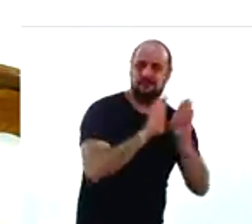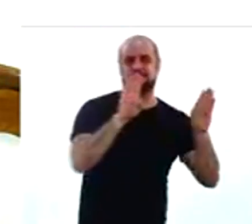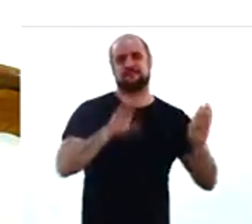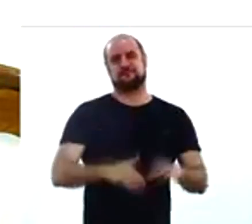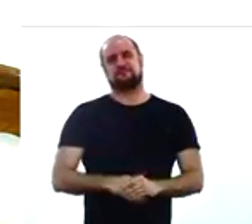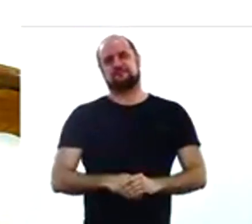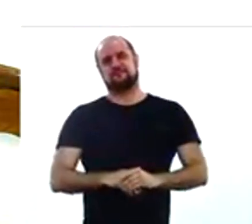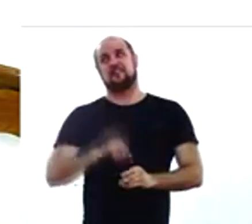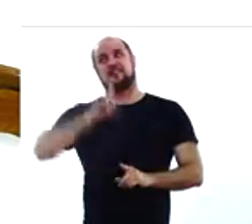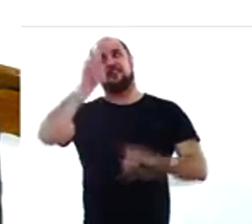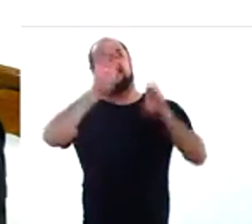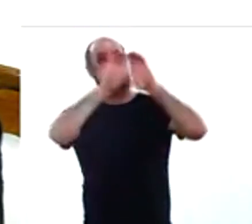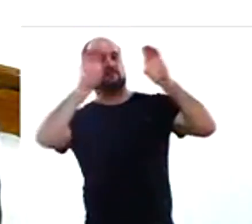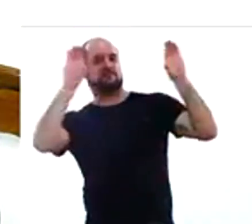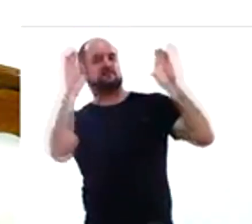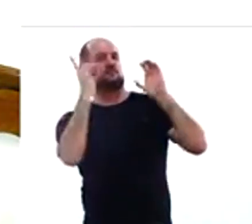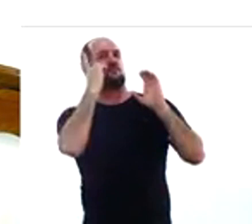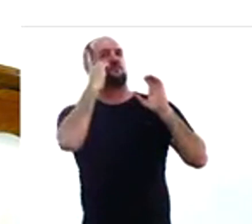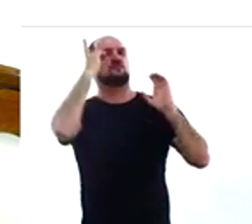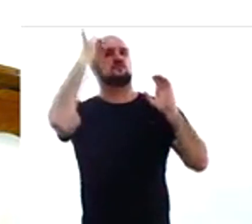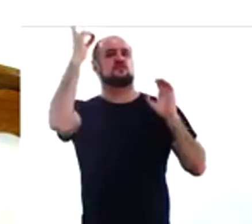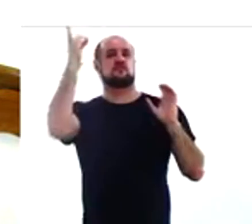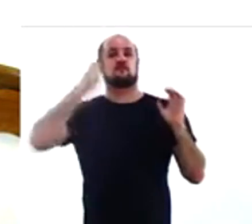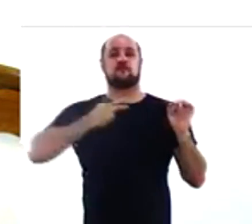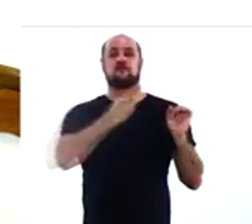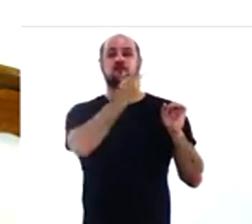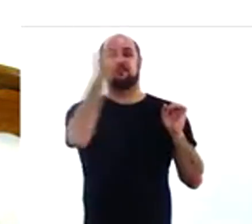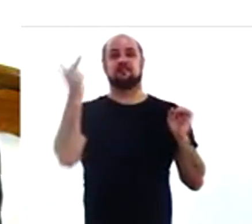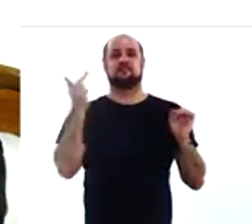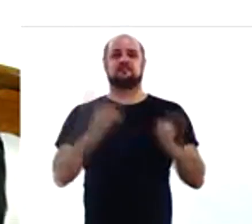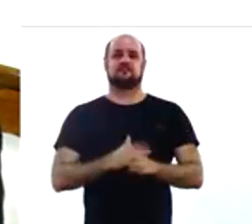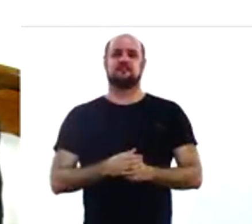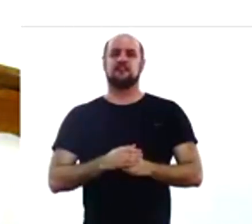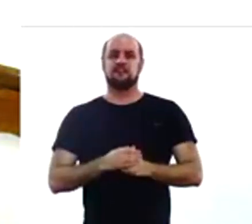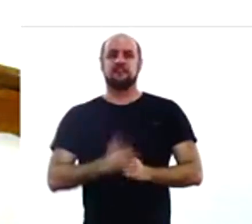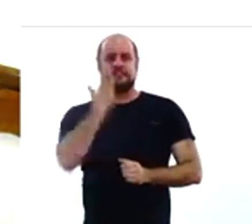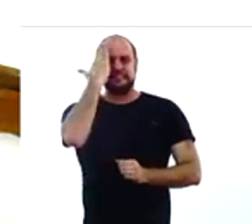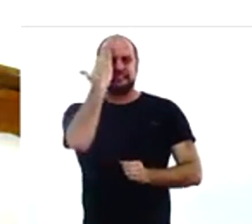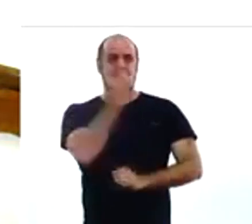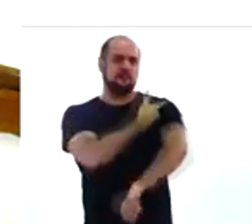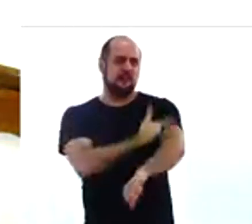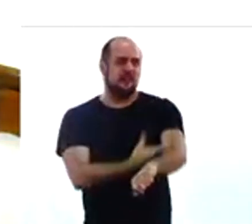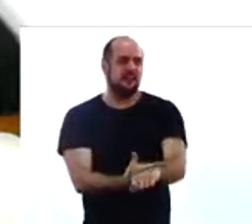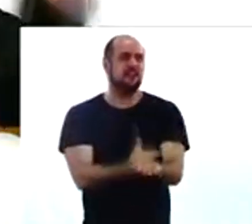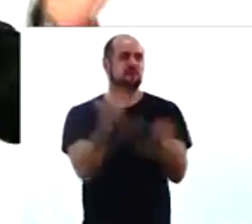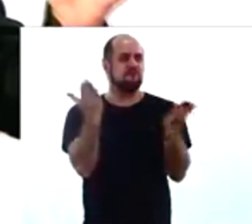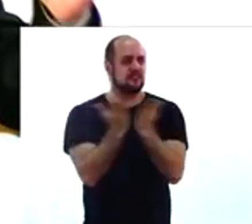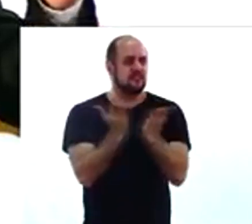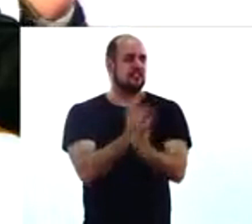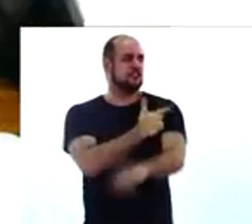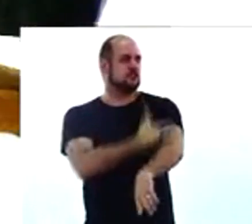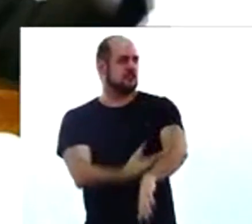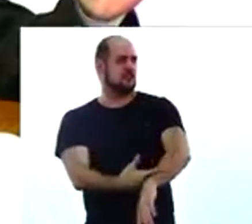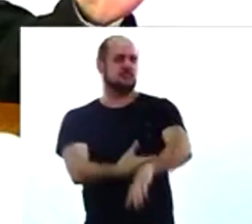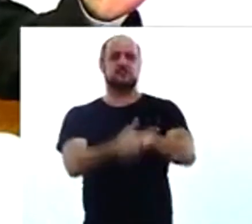que está nos céus no dia da visitação. A educação espiritual, a educação cristã não é alguma coisa que